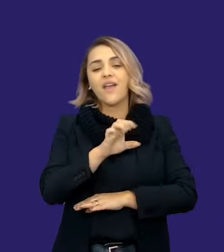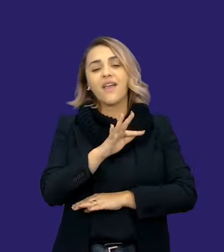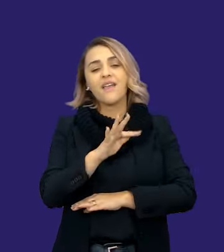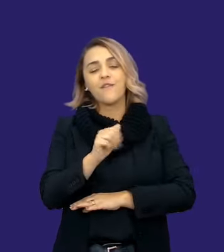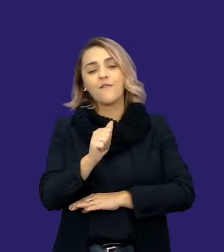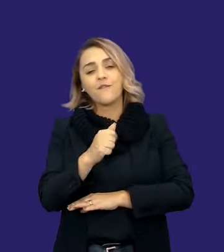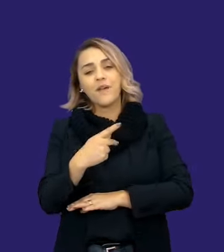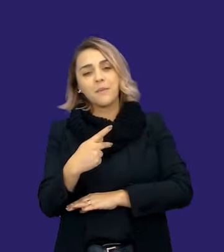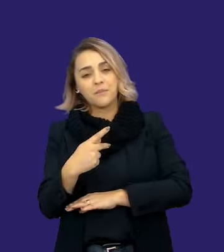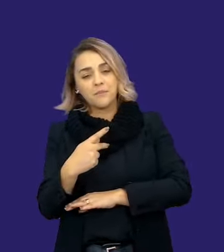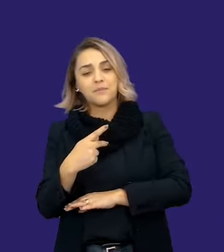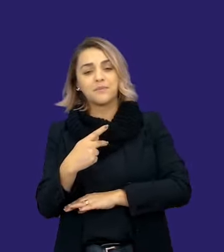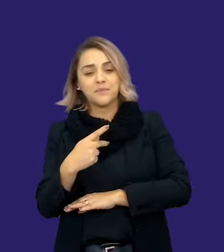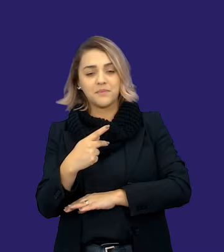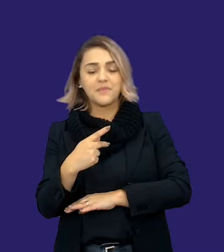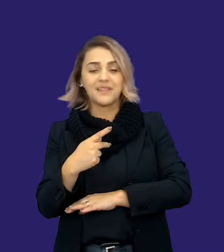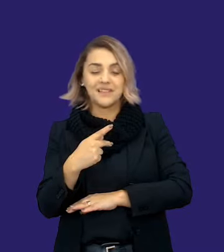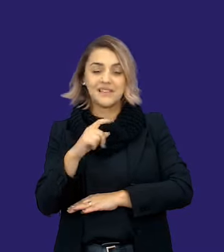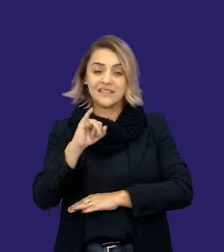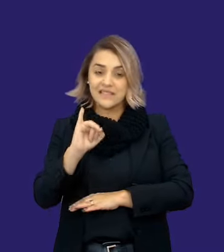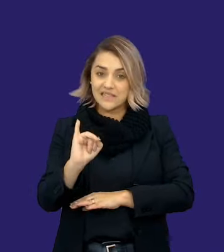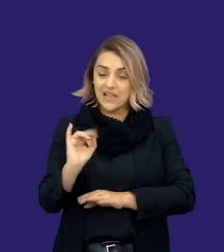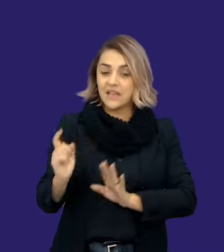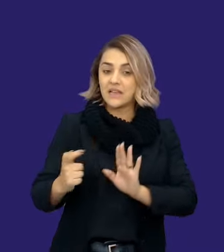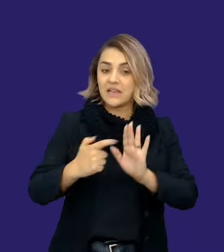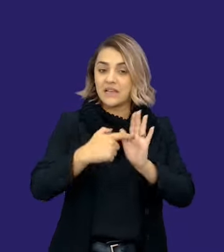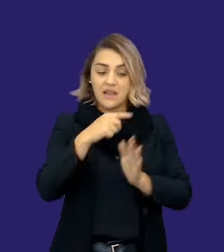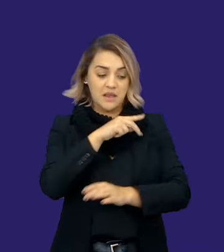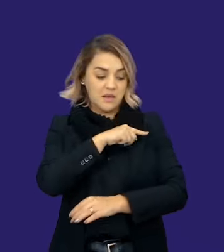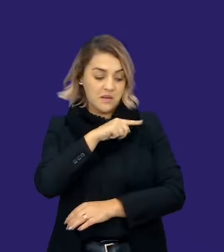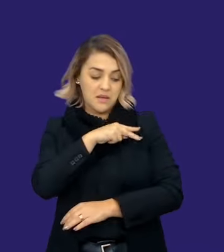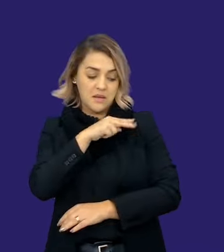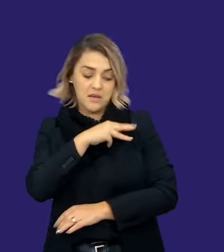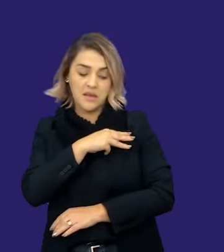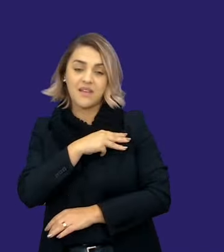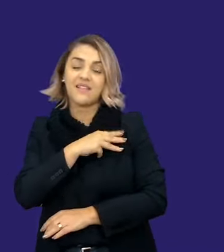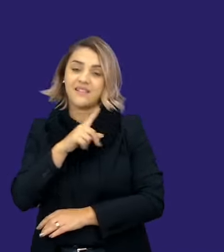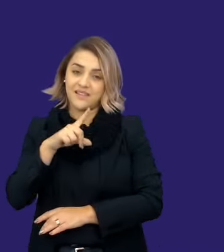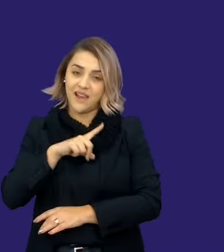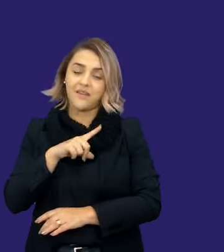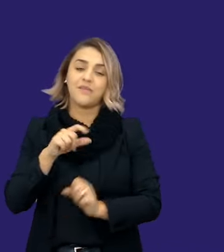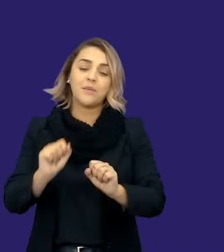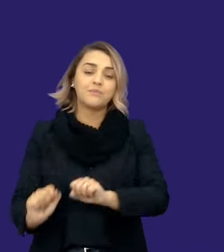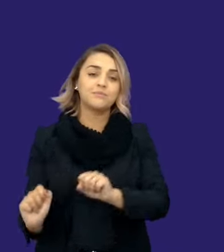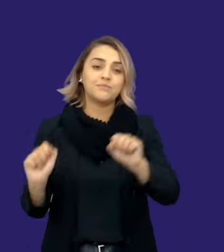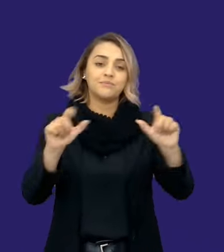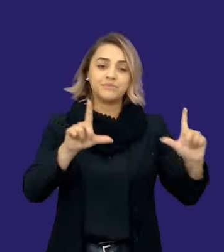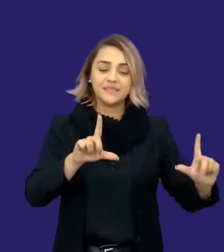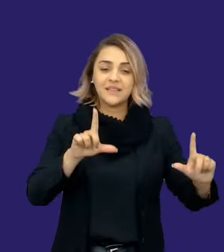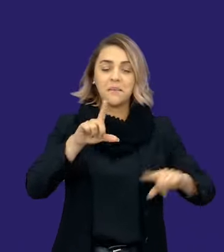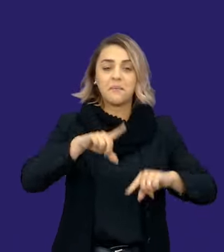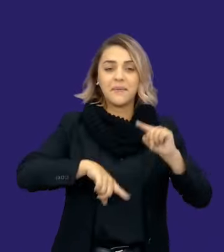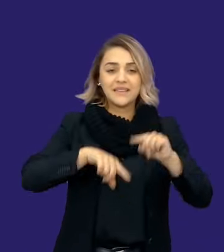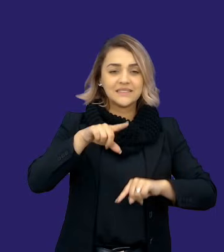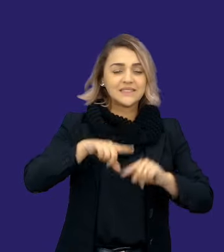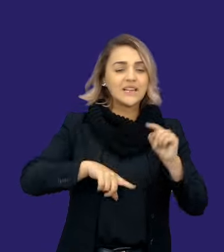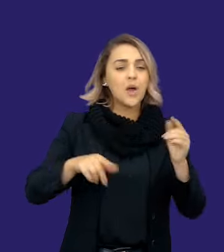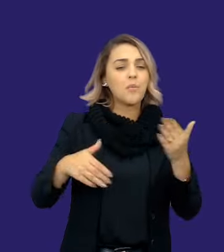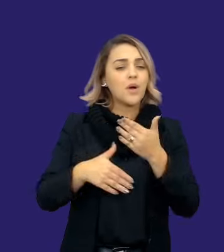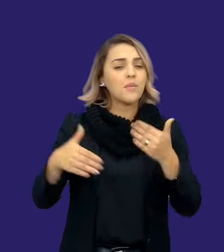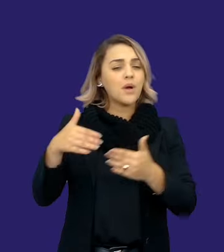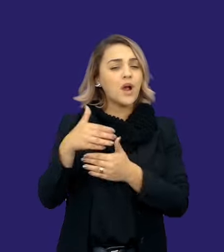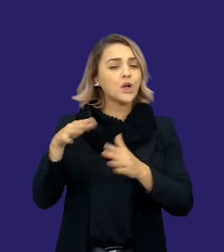vocês clicarem aqui, ó, vocês serão direcionados para o lugar onde esse material está. Todos esses PowerPoints que